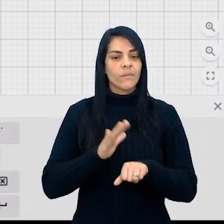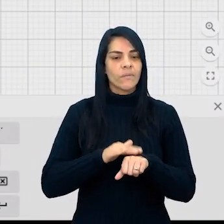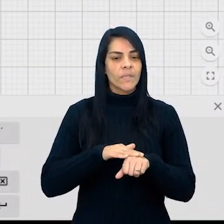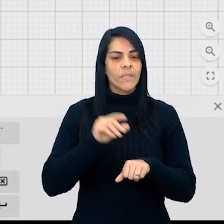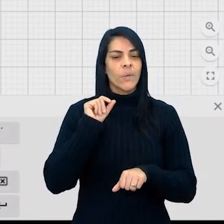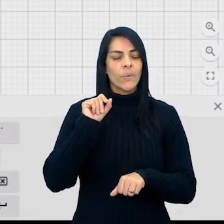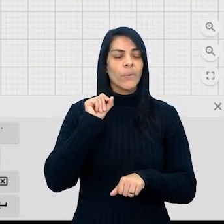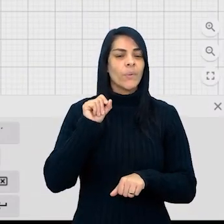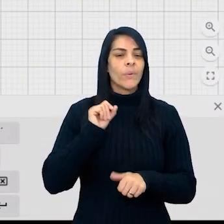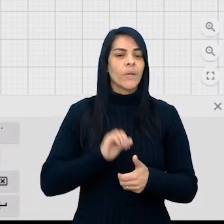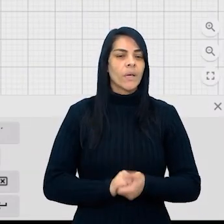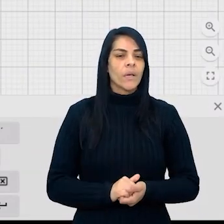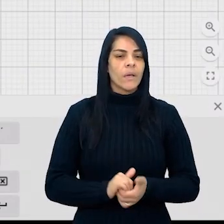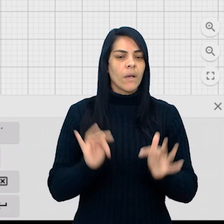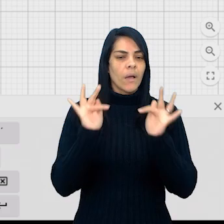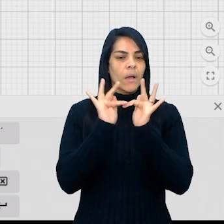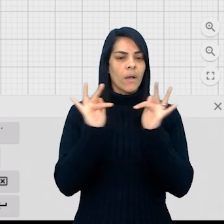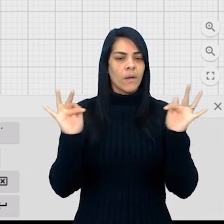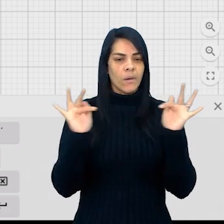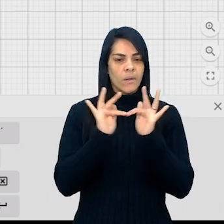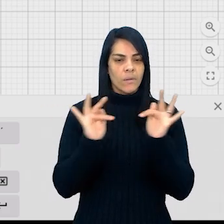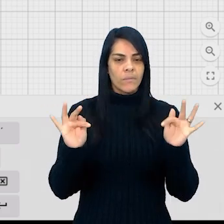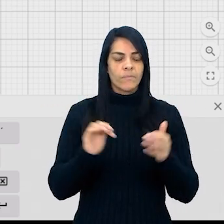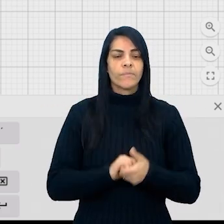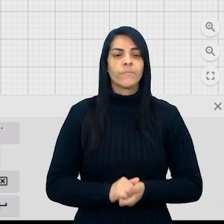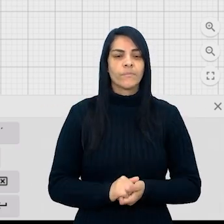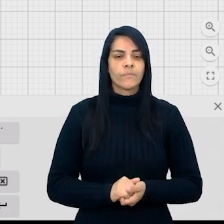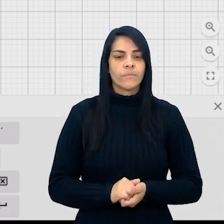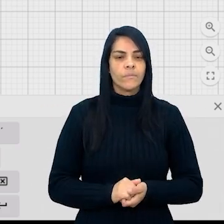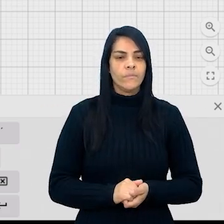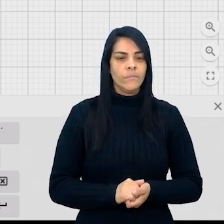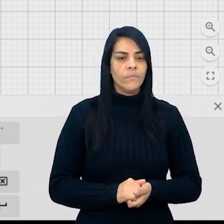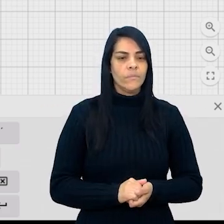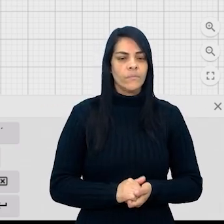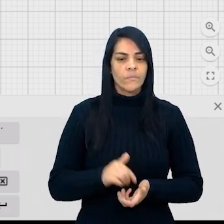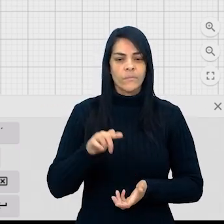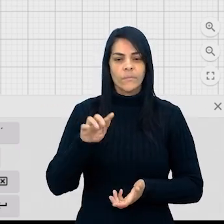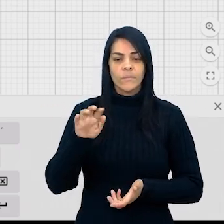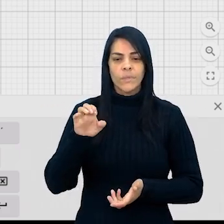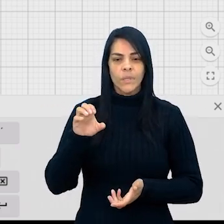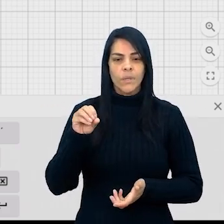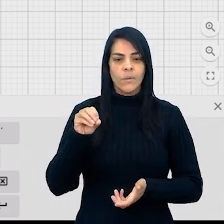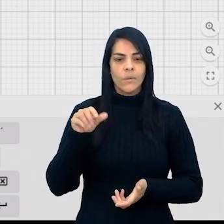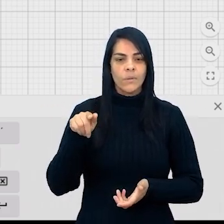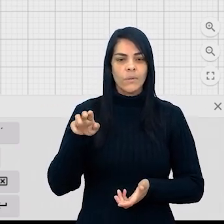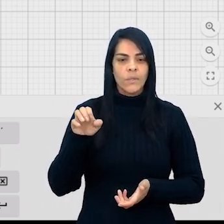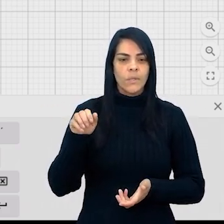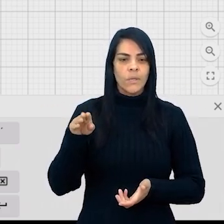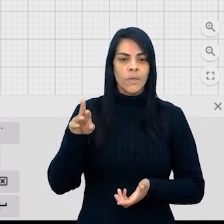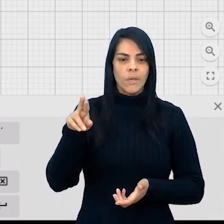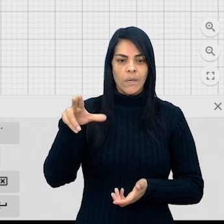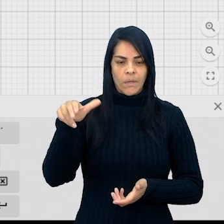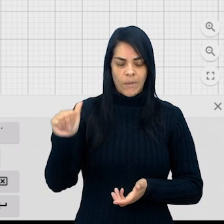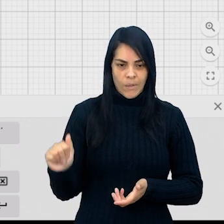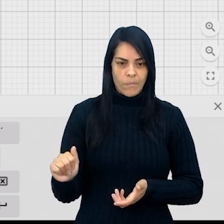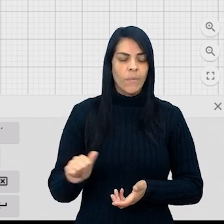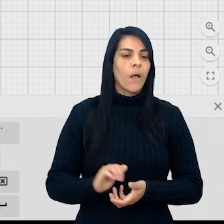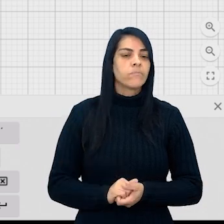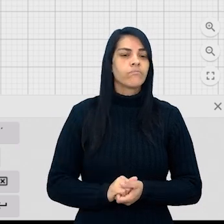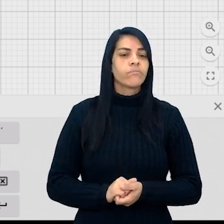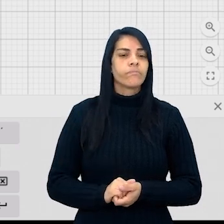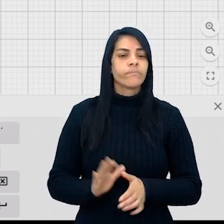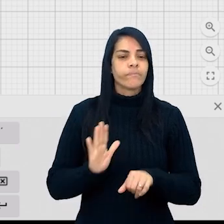projeção dessa função no GeoGebra, tá? Ok? Muito bem. Vamos